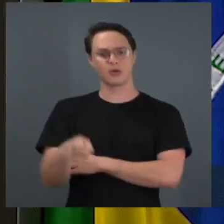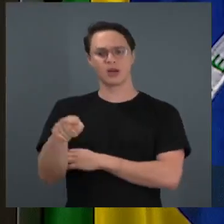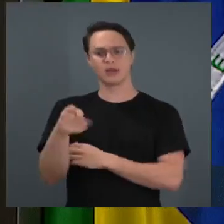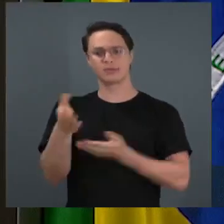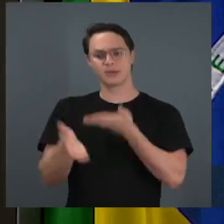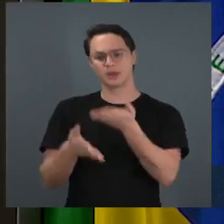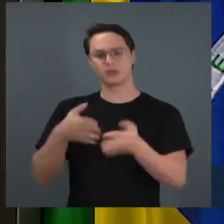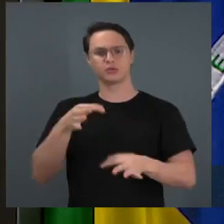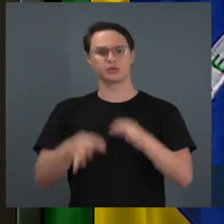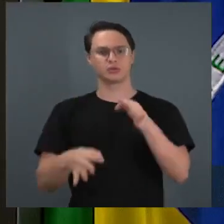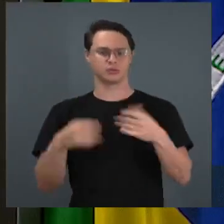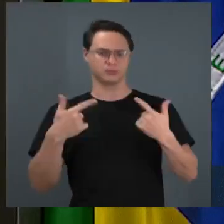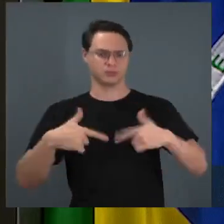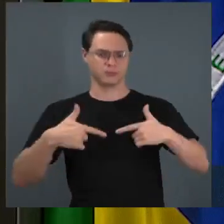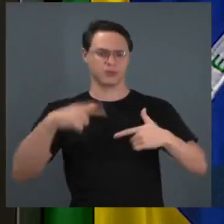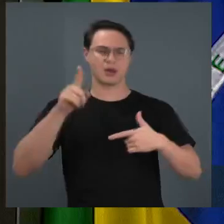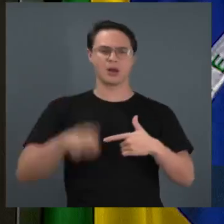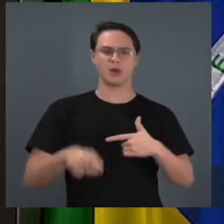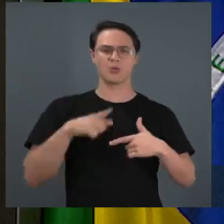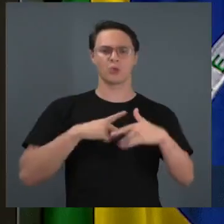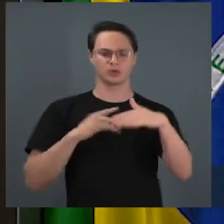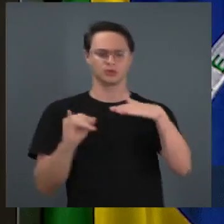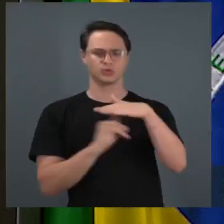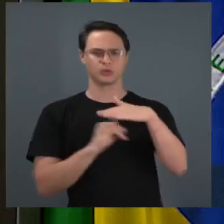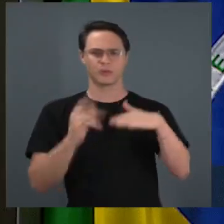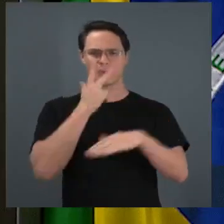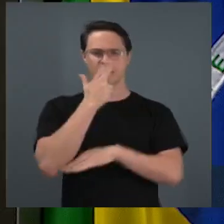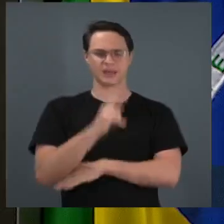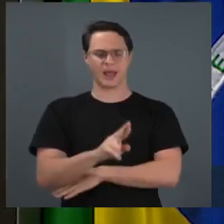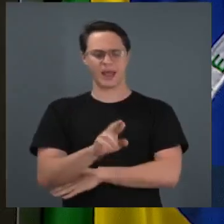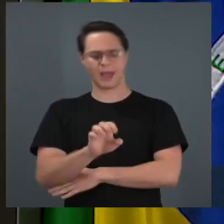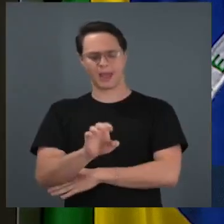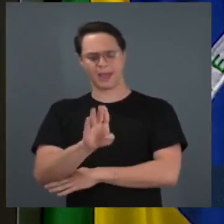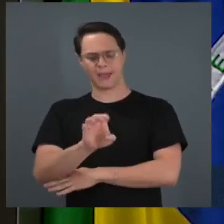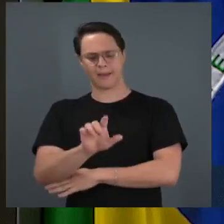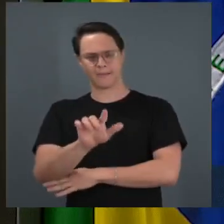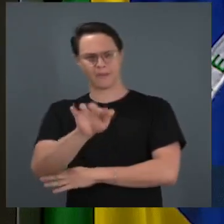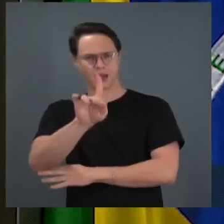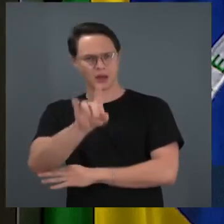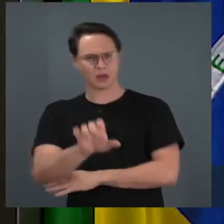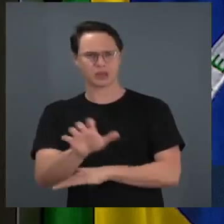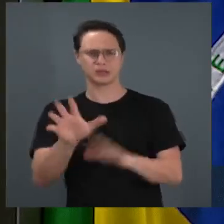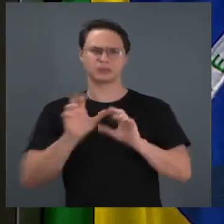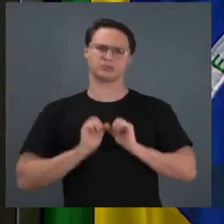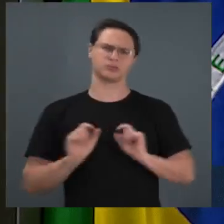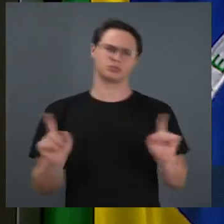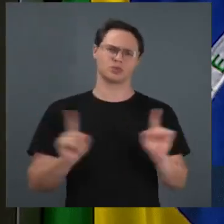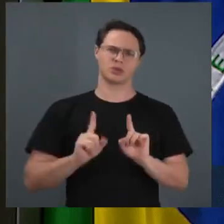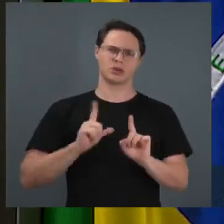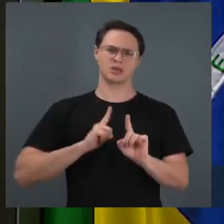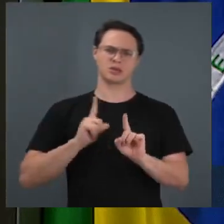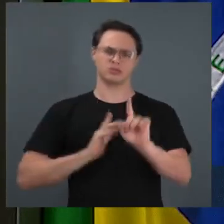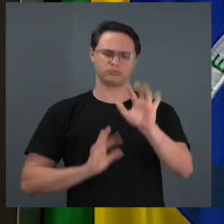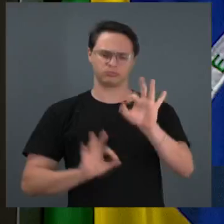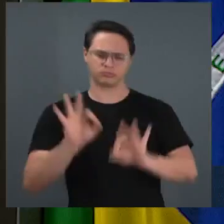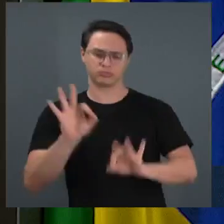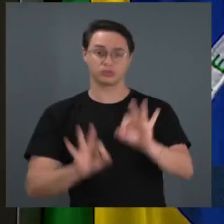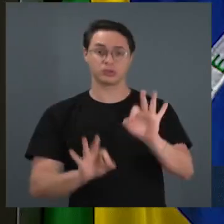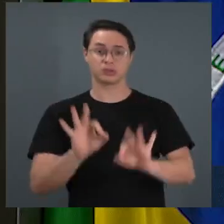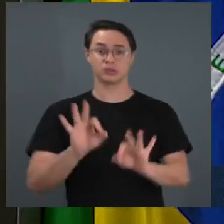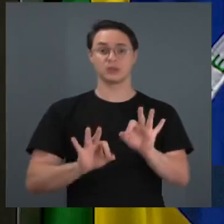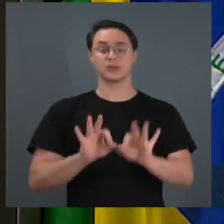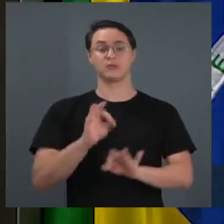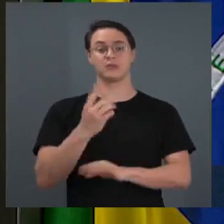do Trabalho como uma instituição rebelde, o que é inaceitável. Desde a Constituição de 46,